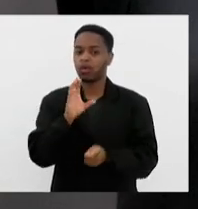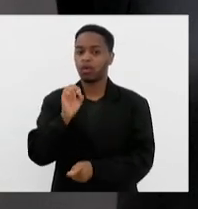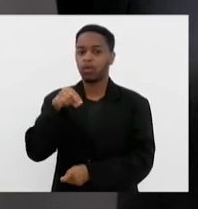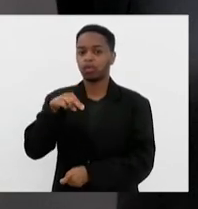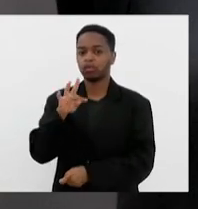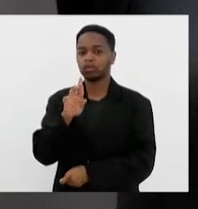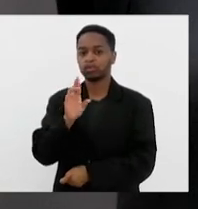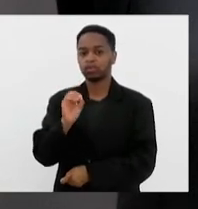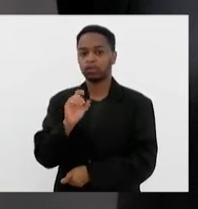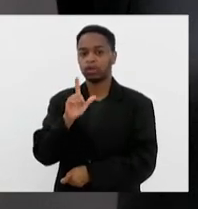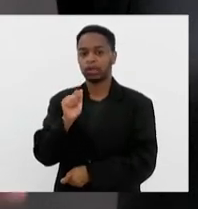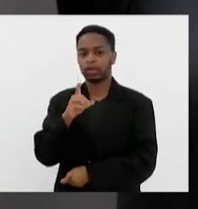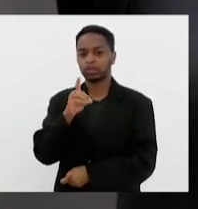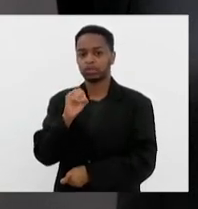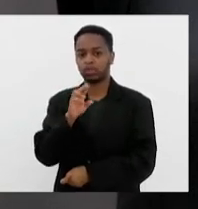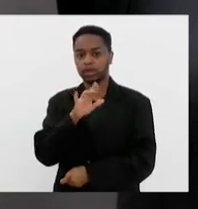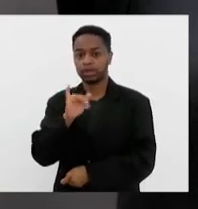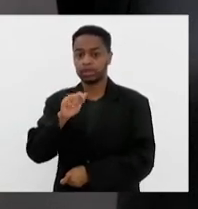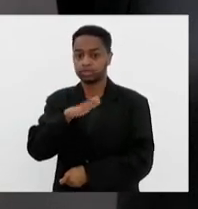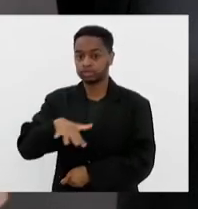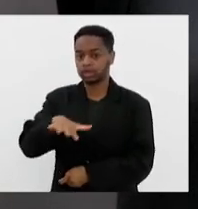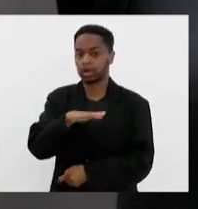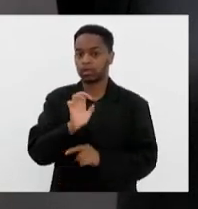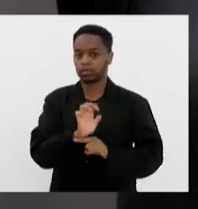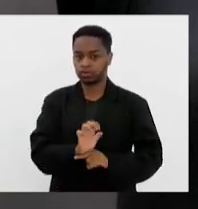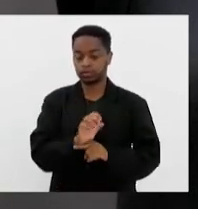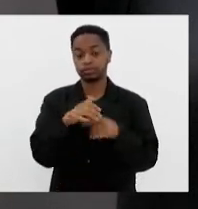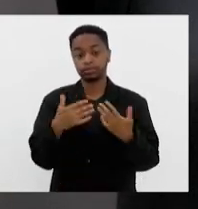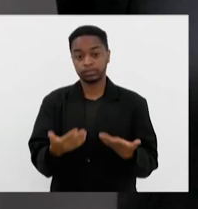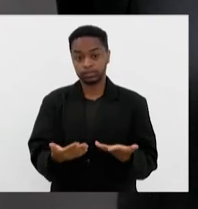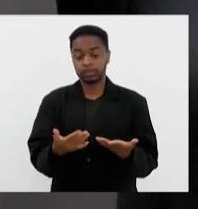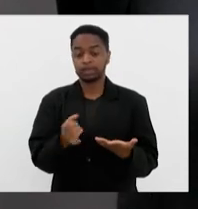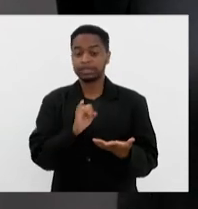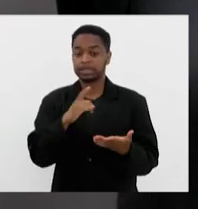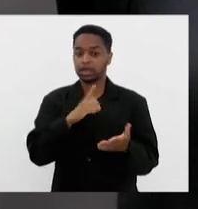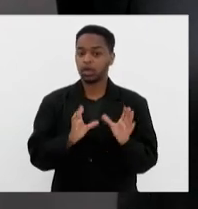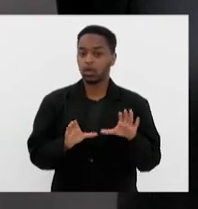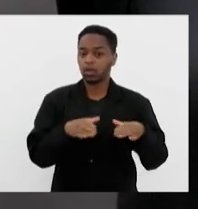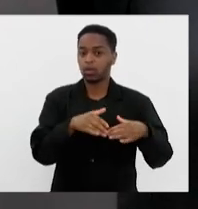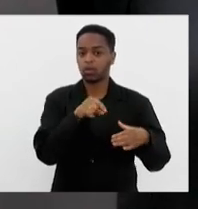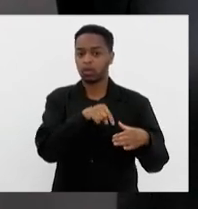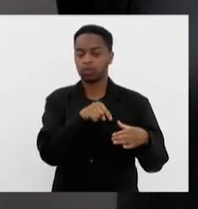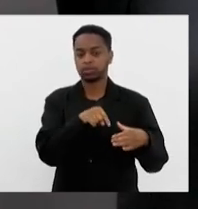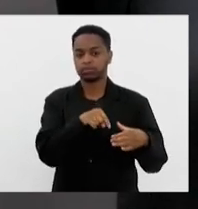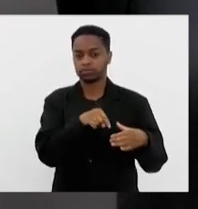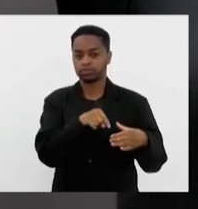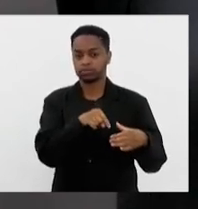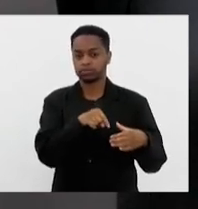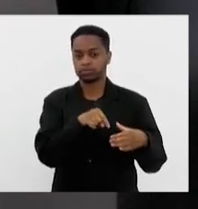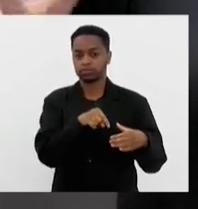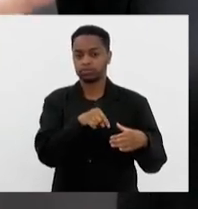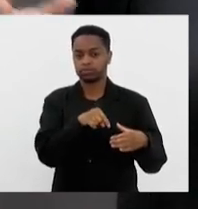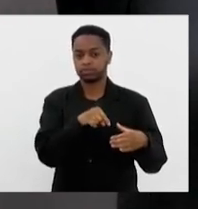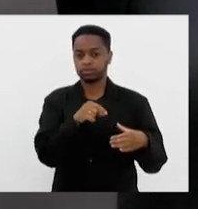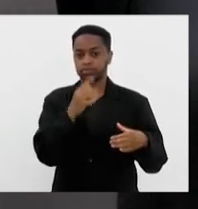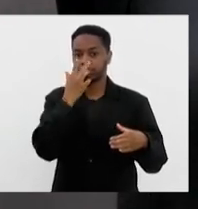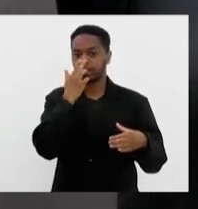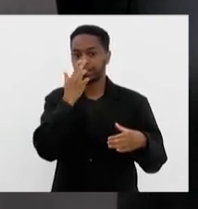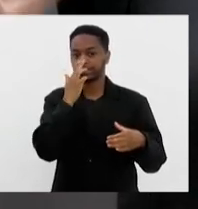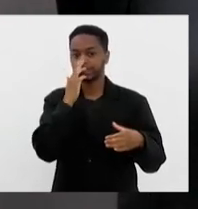do Estado. Então, para ter uma comissão dessa, o senhor disse assim, está passando por cima